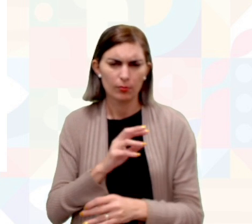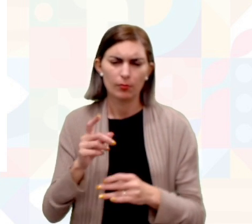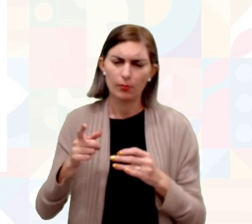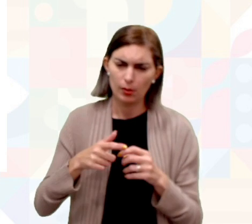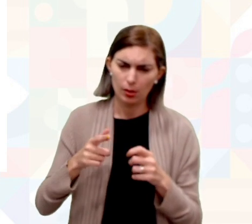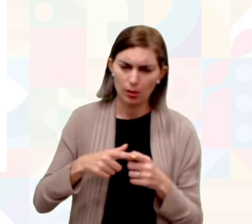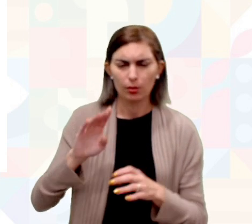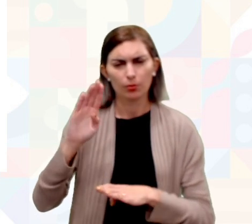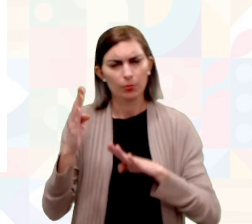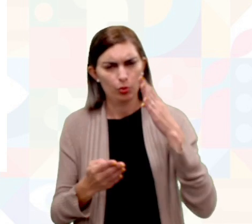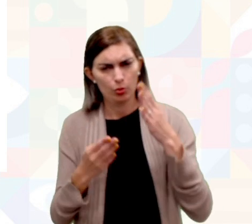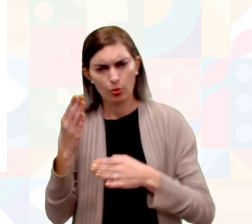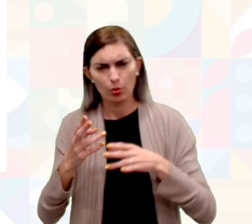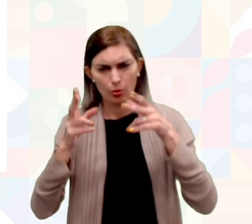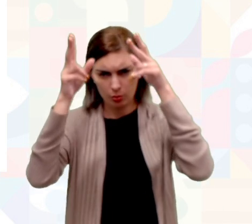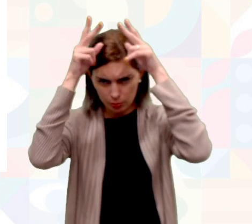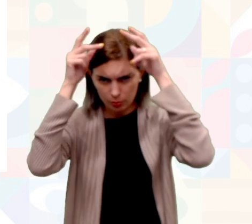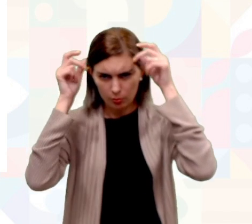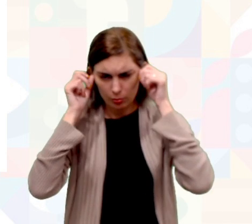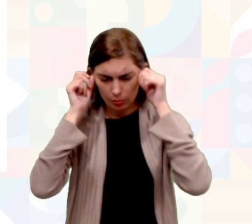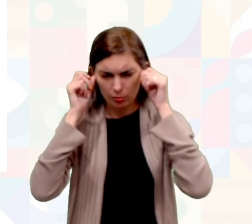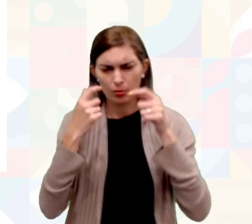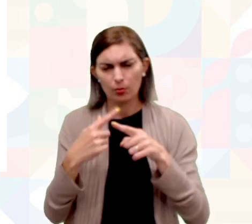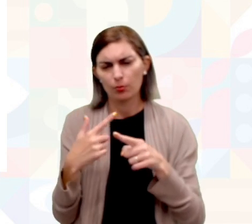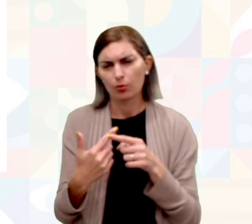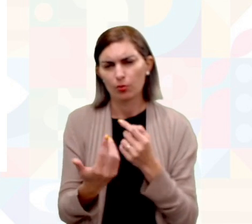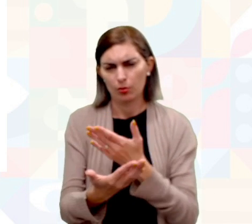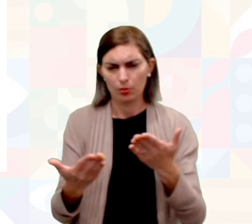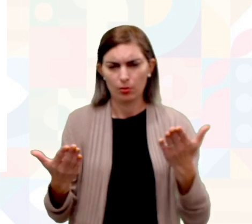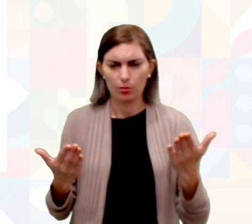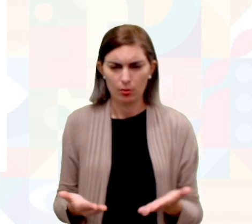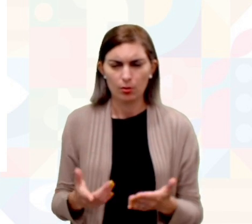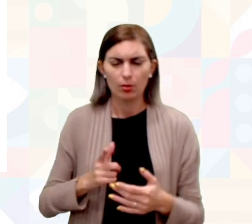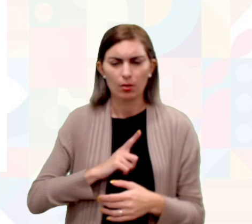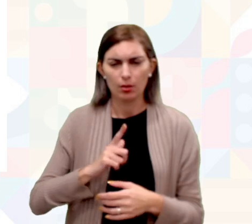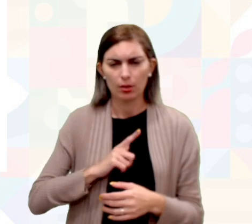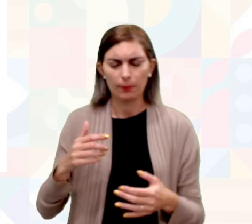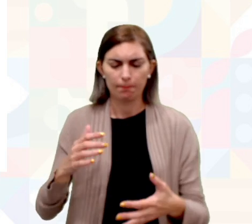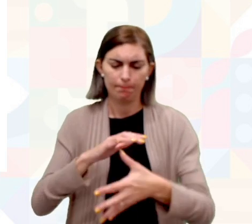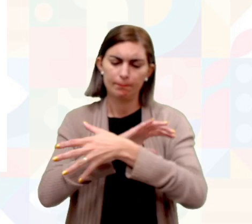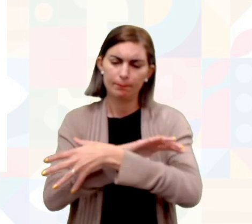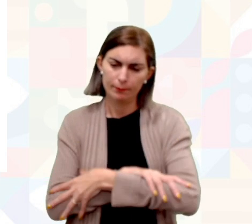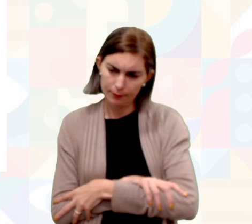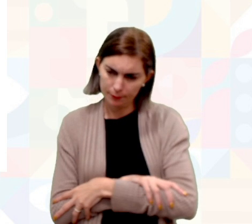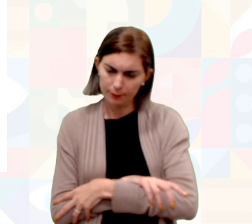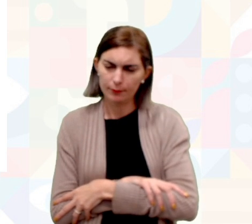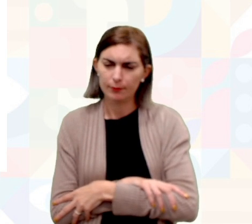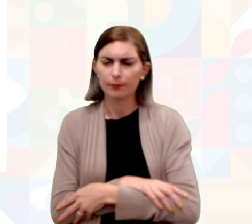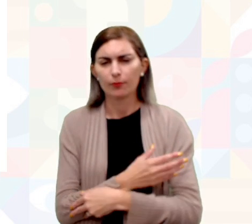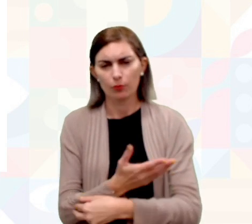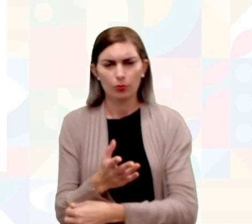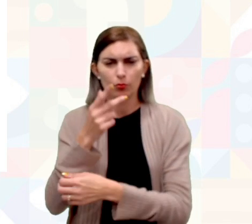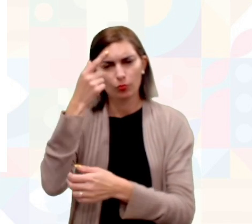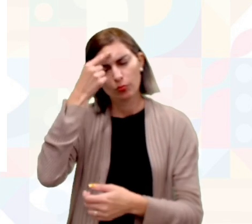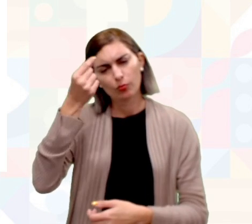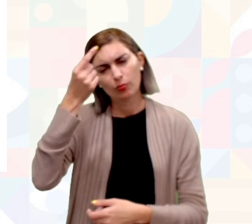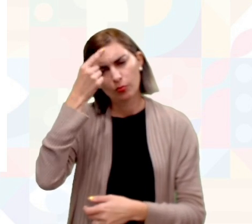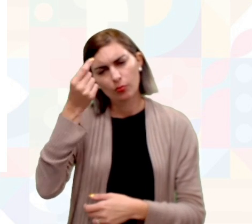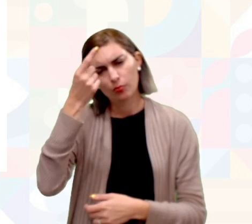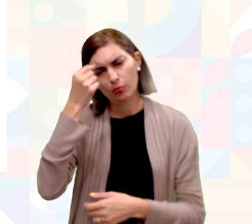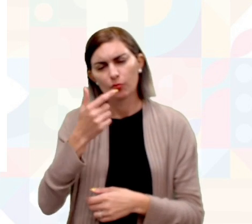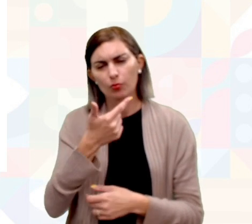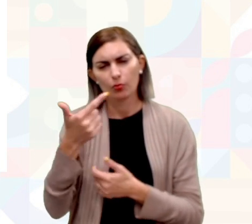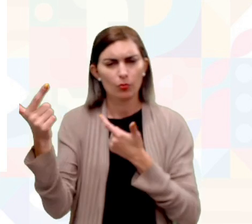biólogo, enfermeiro e acadêmicos, porque o CEATOX ela tem uma parceria, né, com universidades e com